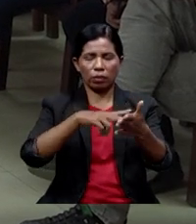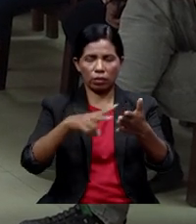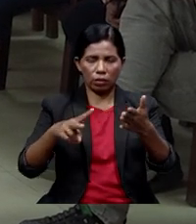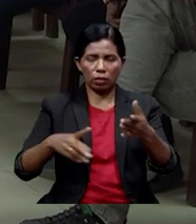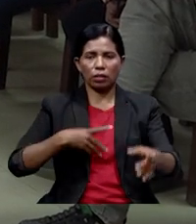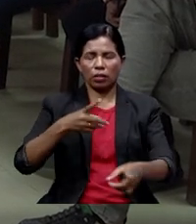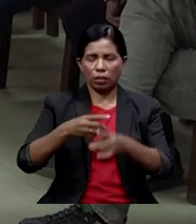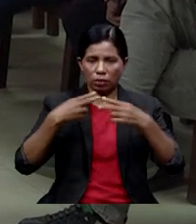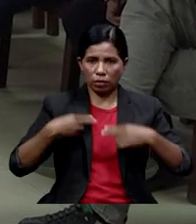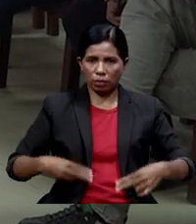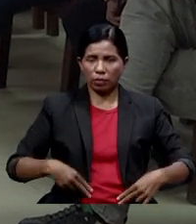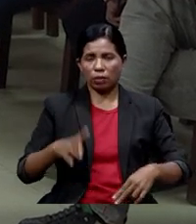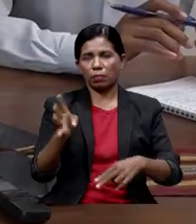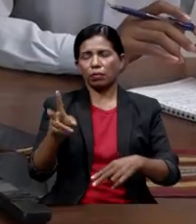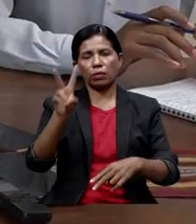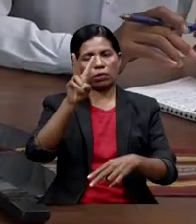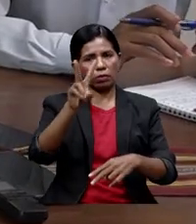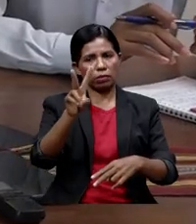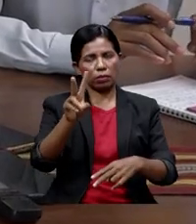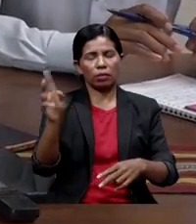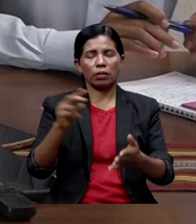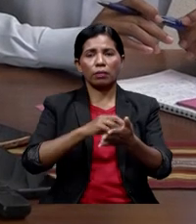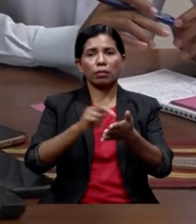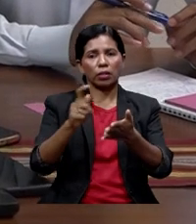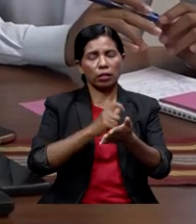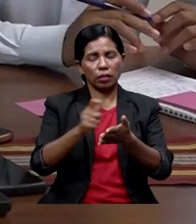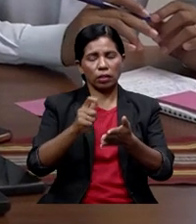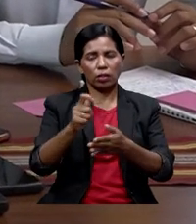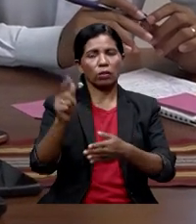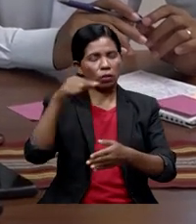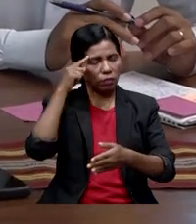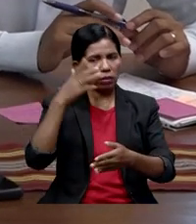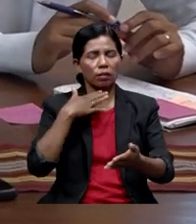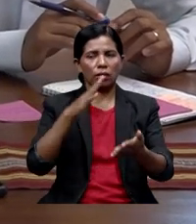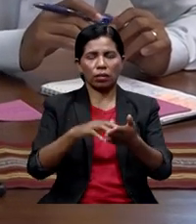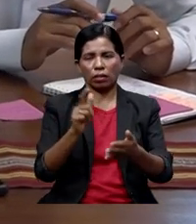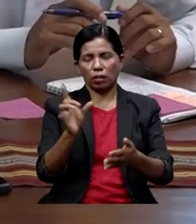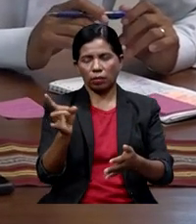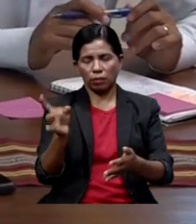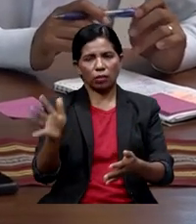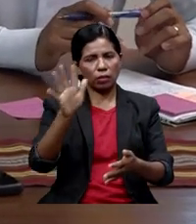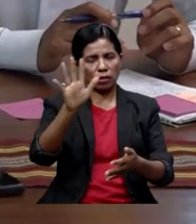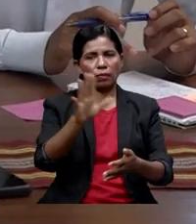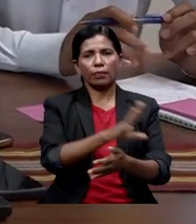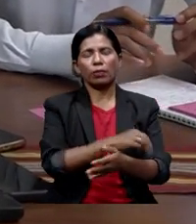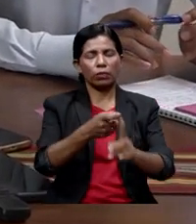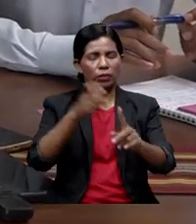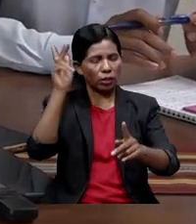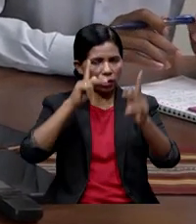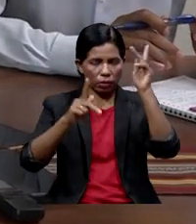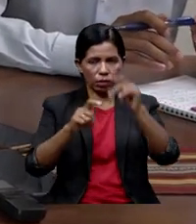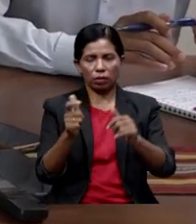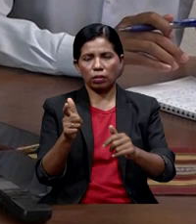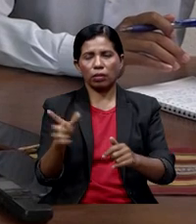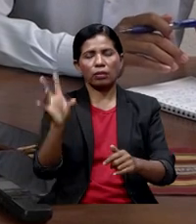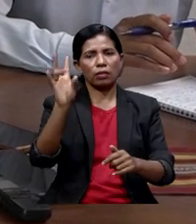humanos, hat nulo recin rua, prática governação, né, bem, macladia, qual nulo recin lima, no husi caso hirakne, hat nulo recin hito,